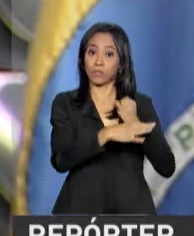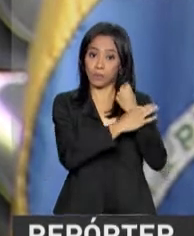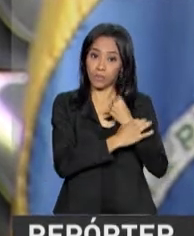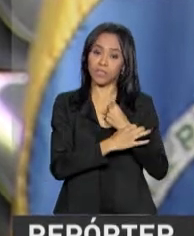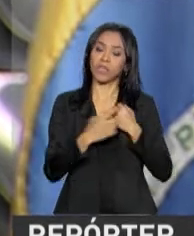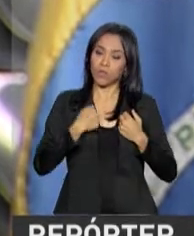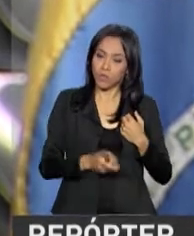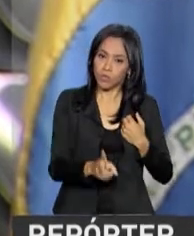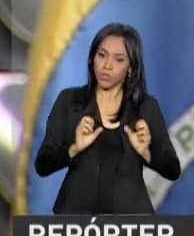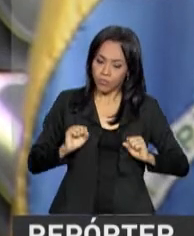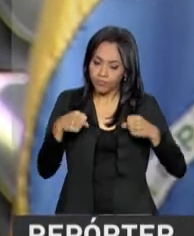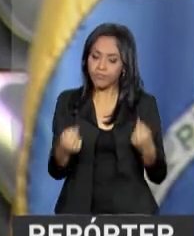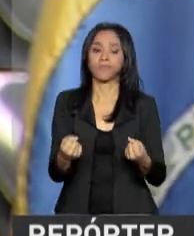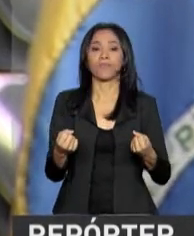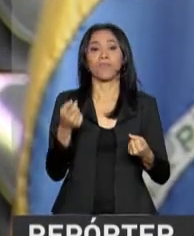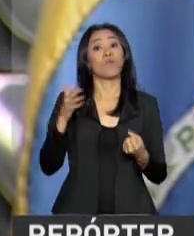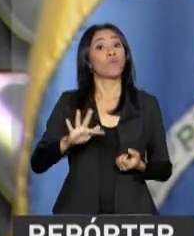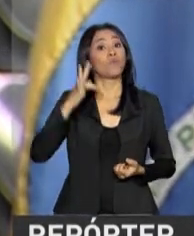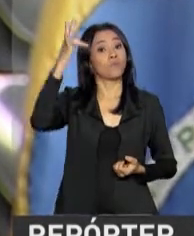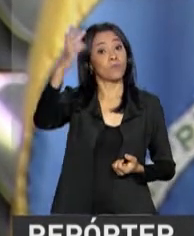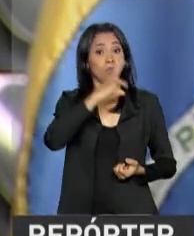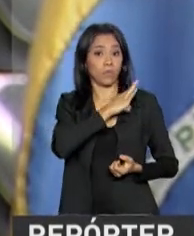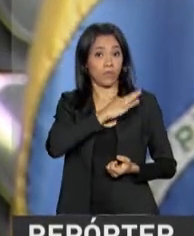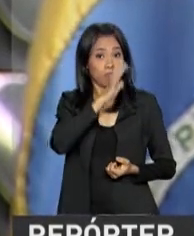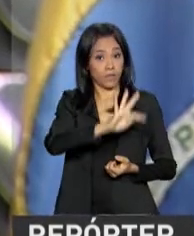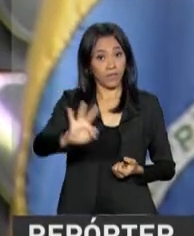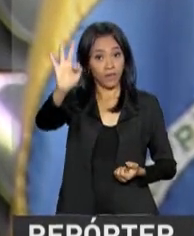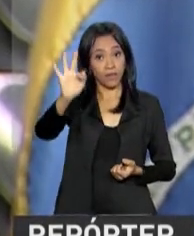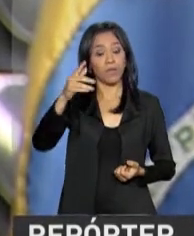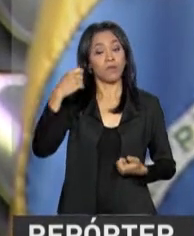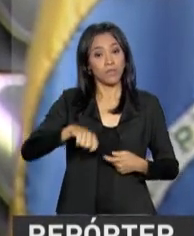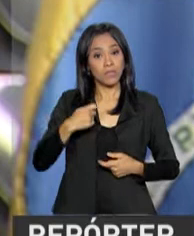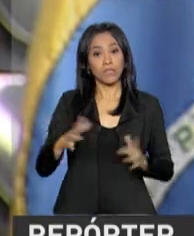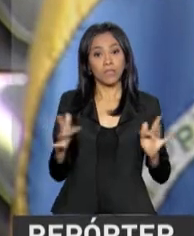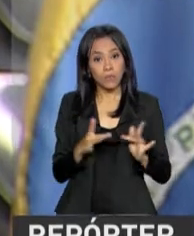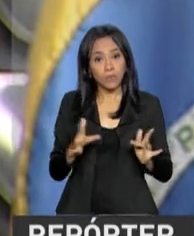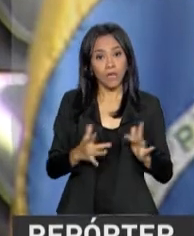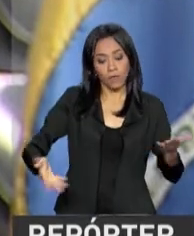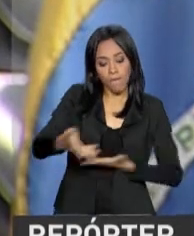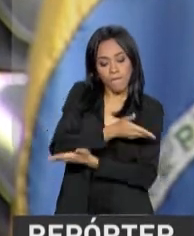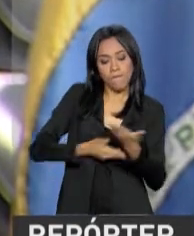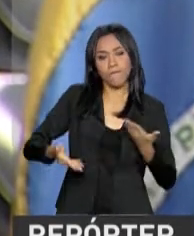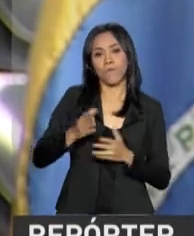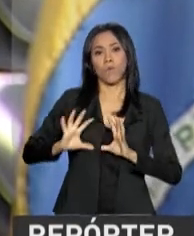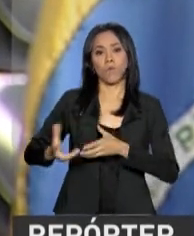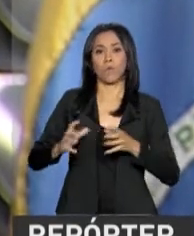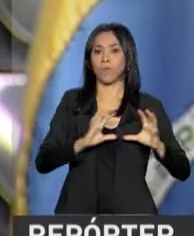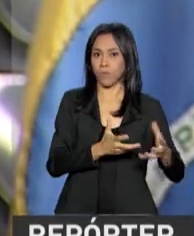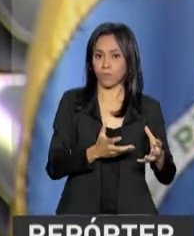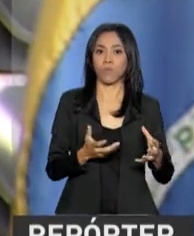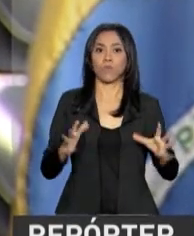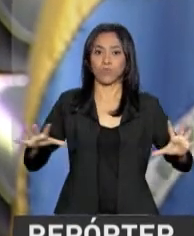pf é impossível conceber lo sem considerar a necessidade de aprofundar a integração interinstitucional contra o